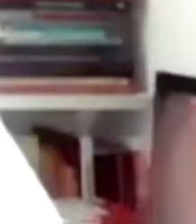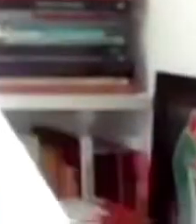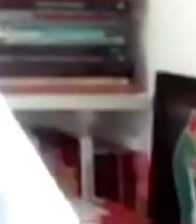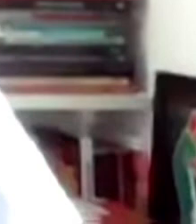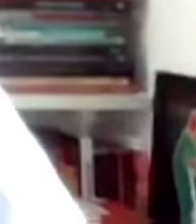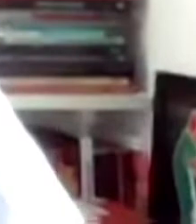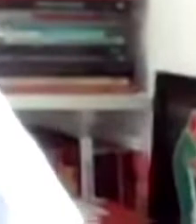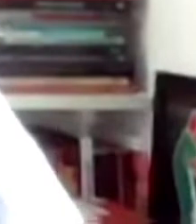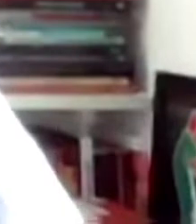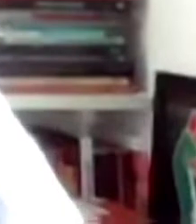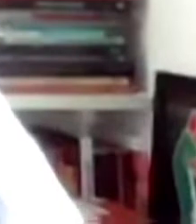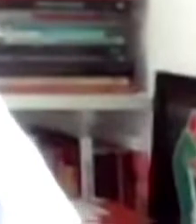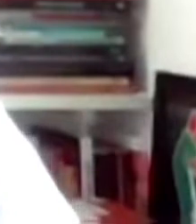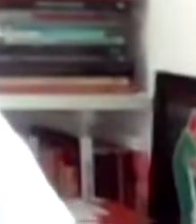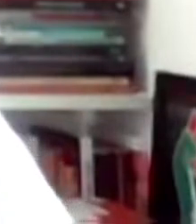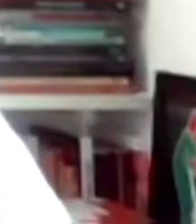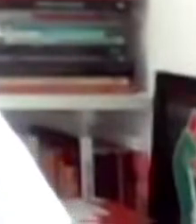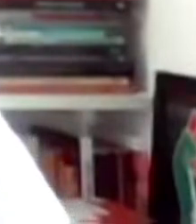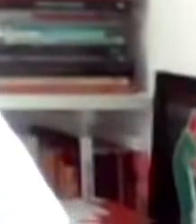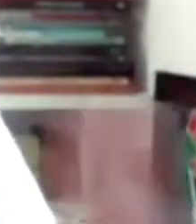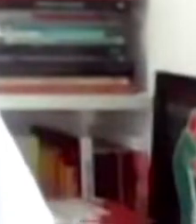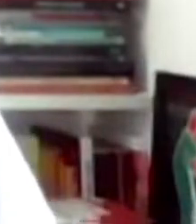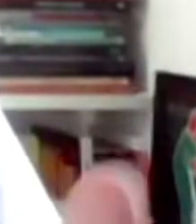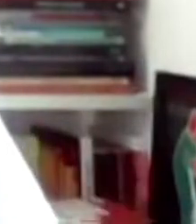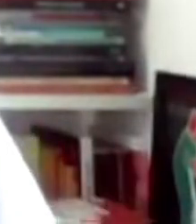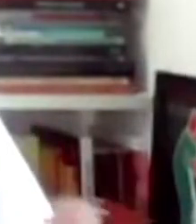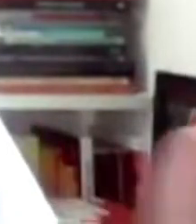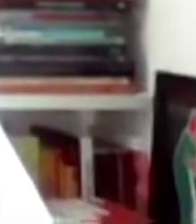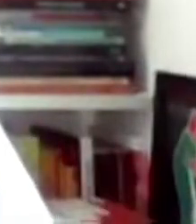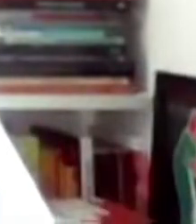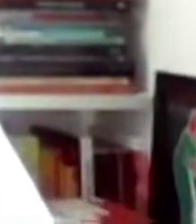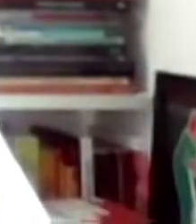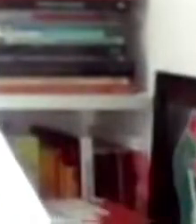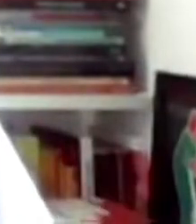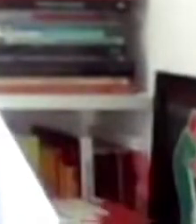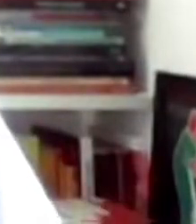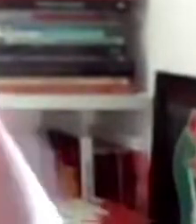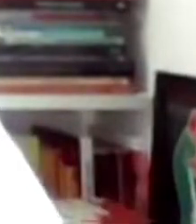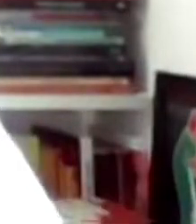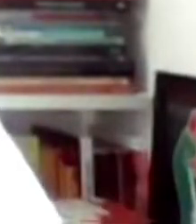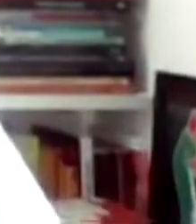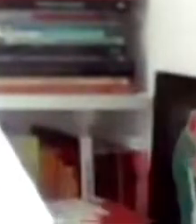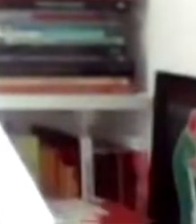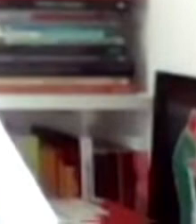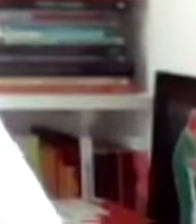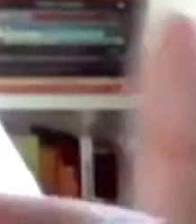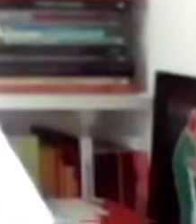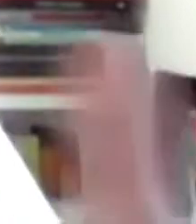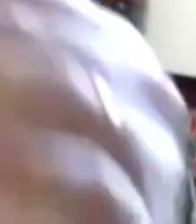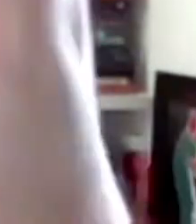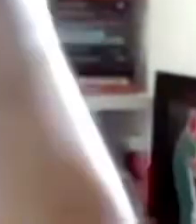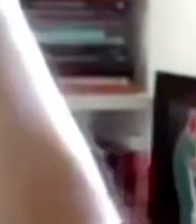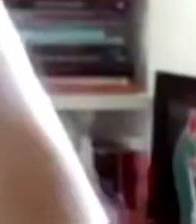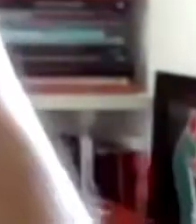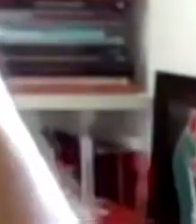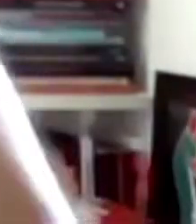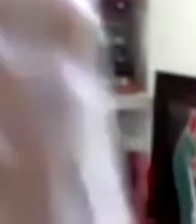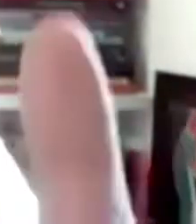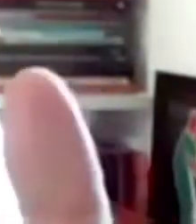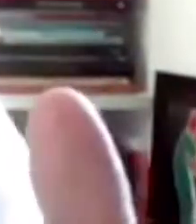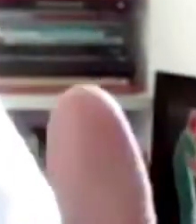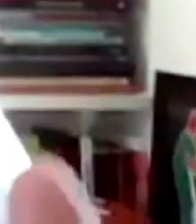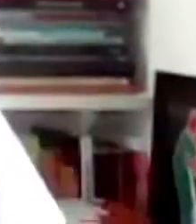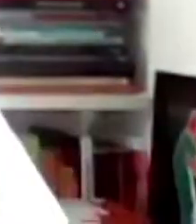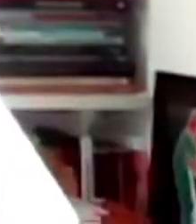Comissão de Agentes e Monitores do município de Campinas, mas atuo como assessor jurídico, sou um dos advogados que acompanham o movimento Somos Todas Professoras, que é um